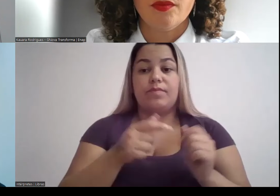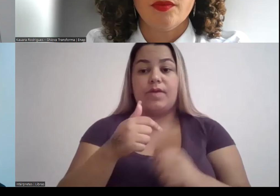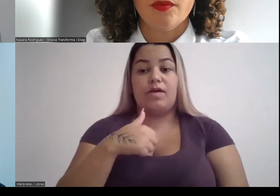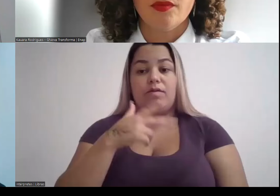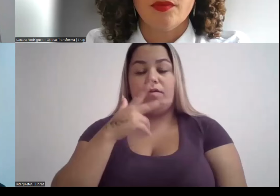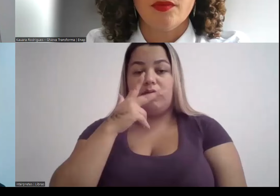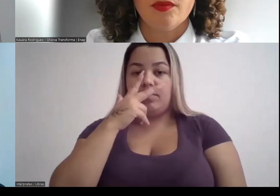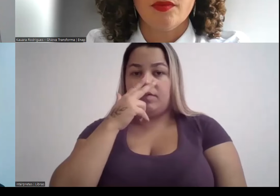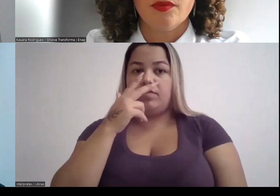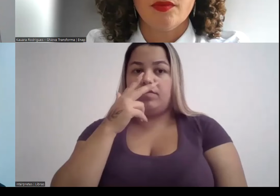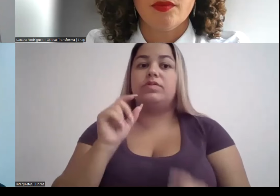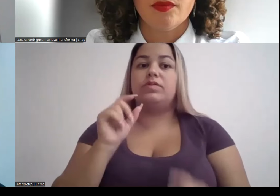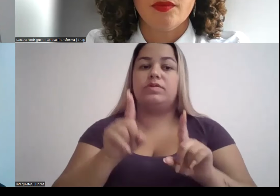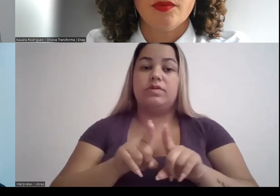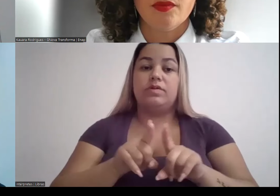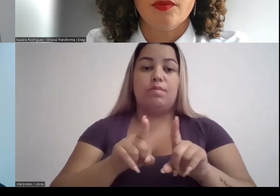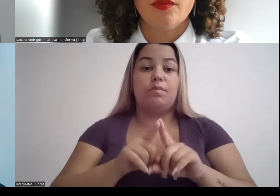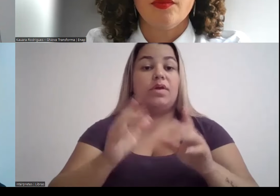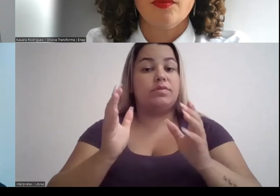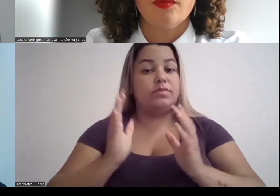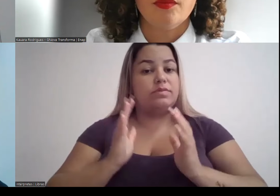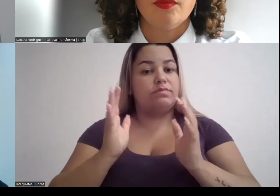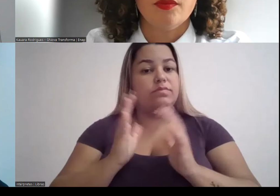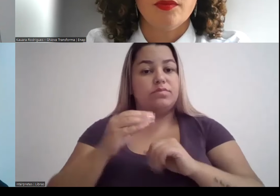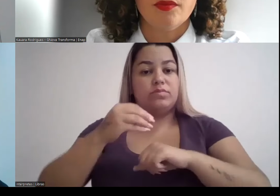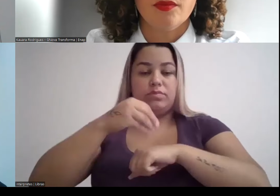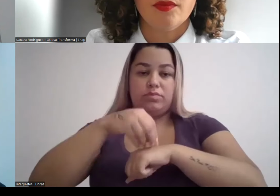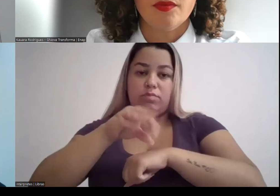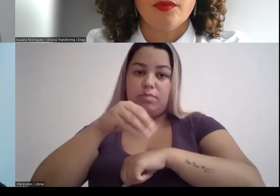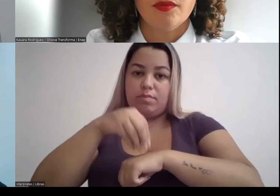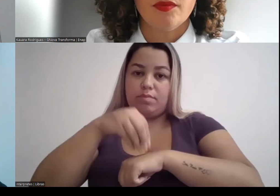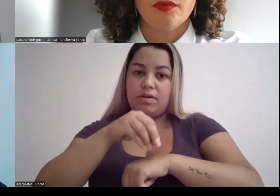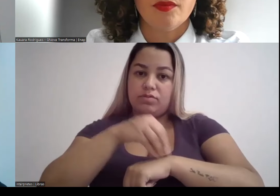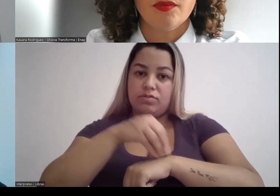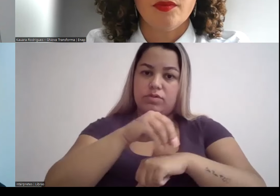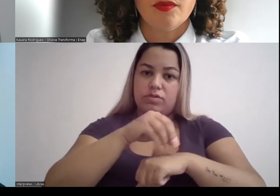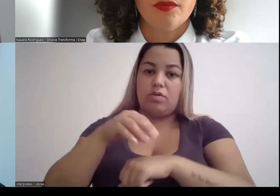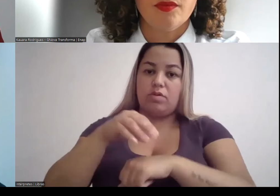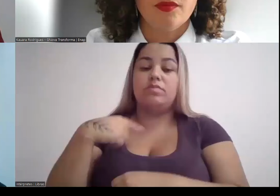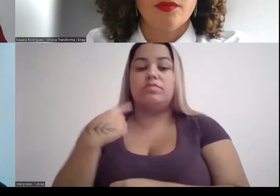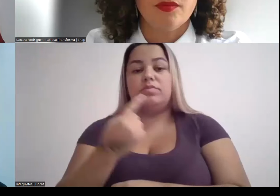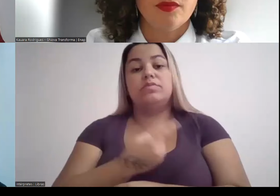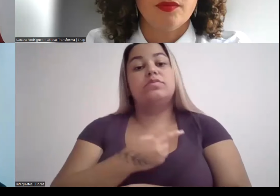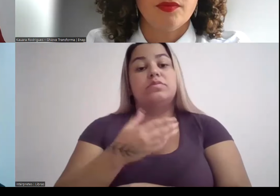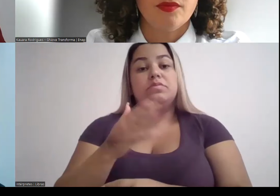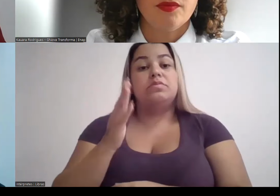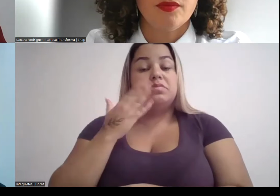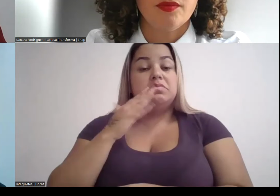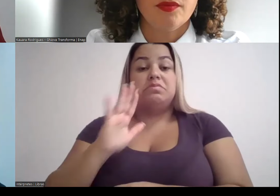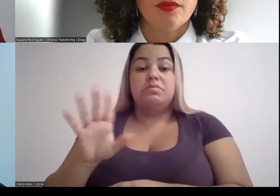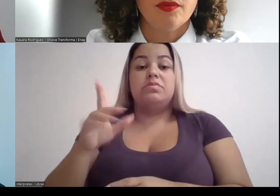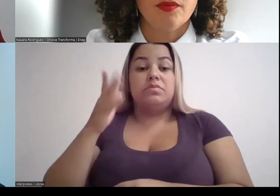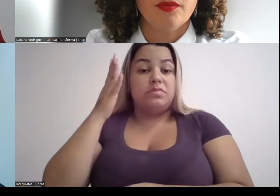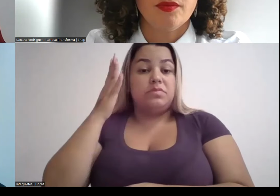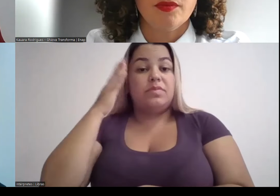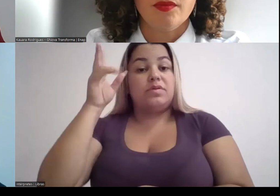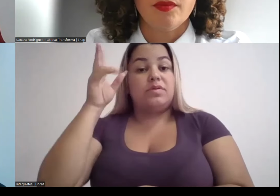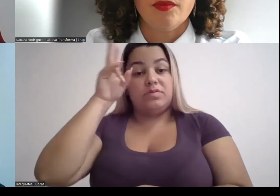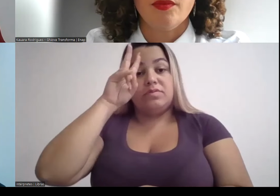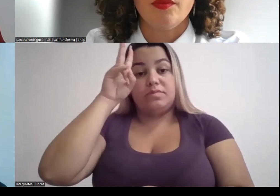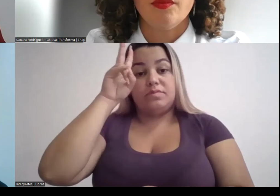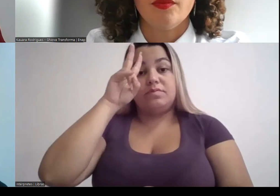criativa é uma maneira muito rica da gente compartilhar os nossos propósitos, os nossos saberes, a nossa história, a nossa